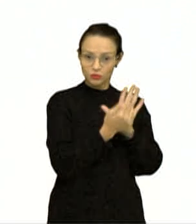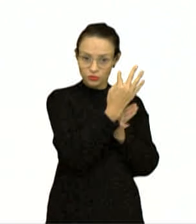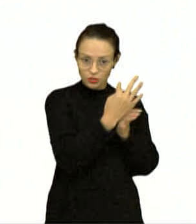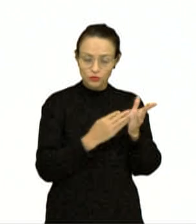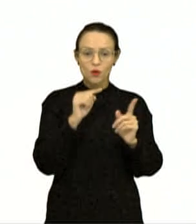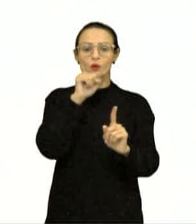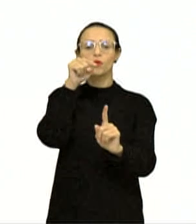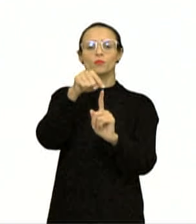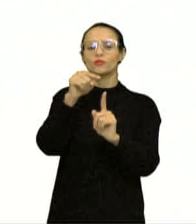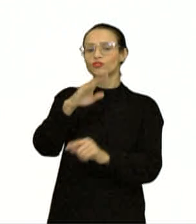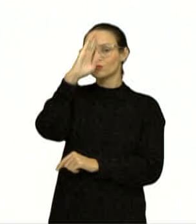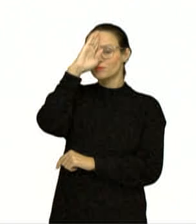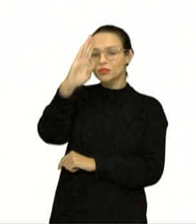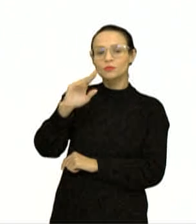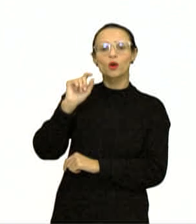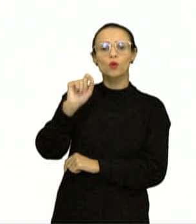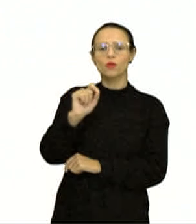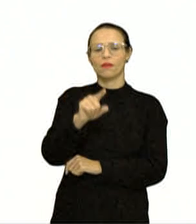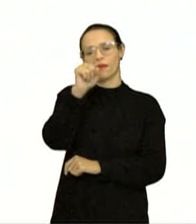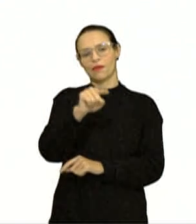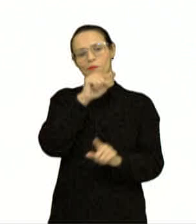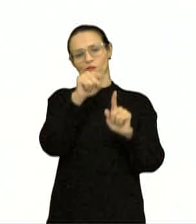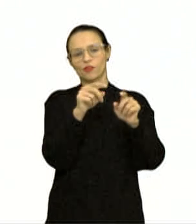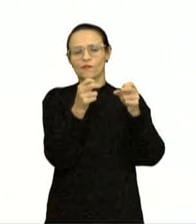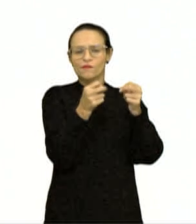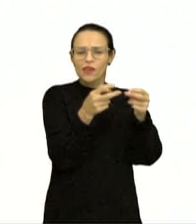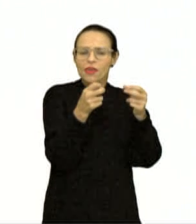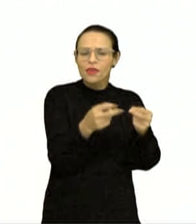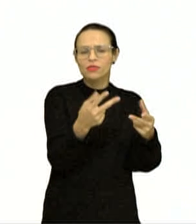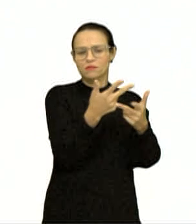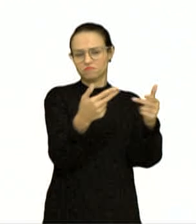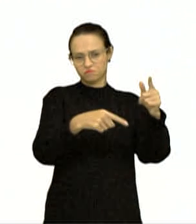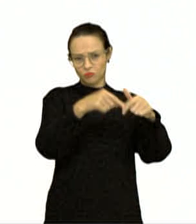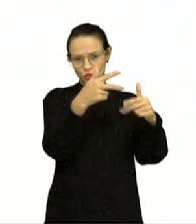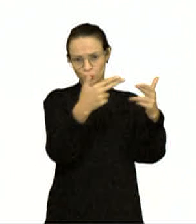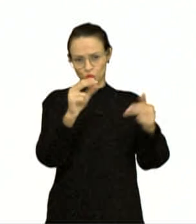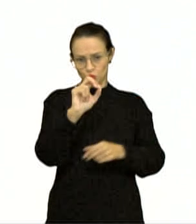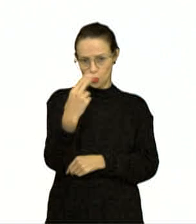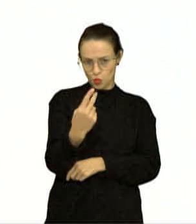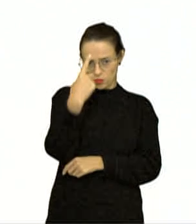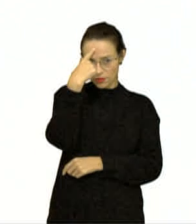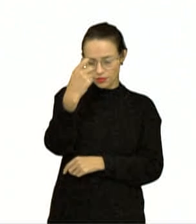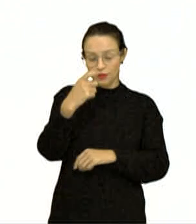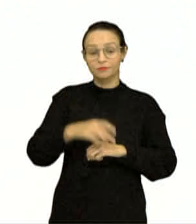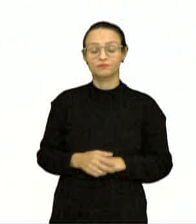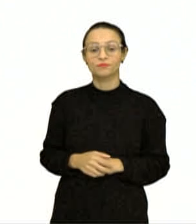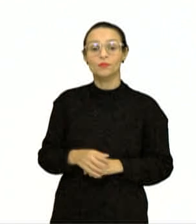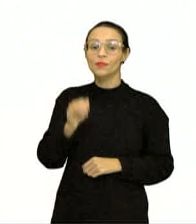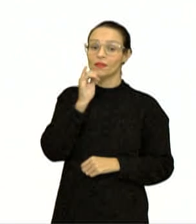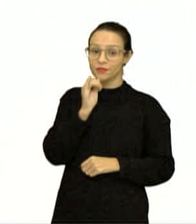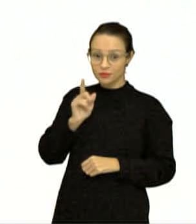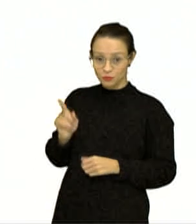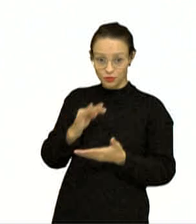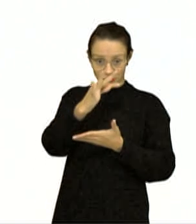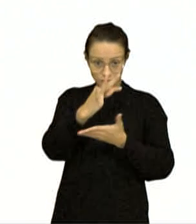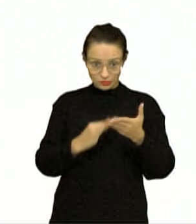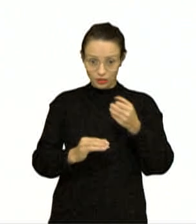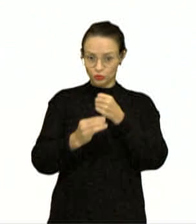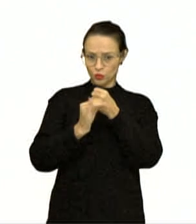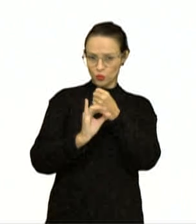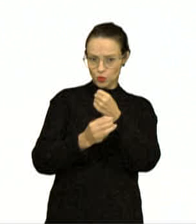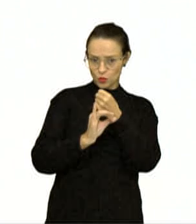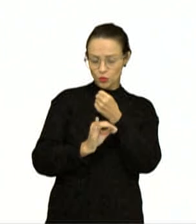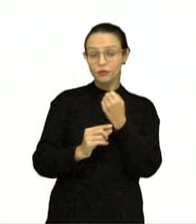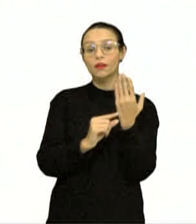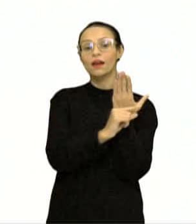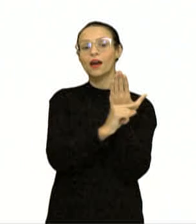sempre reside na venda de um produto ou de uma ideia. Como vimos, no caso da crônica que estamos analisando, o